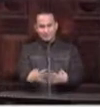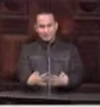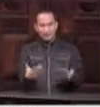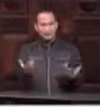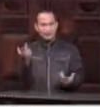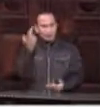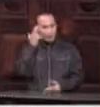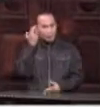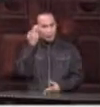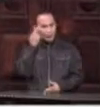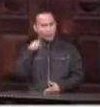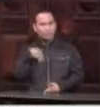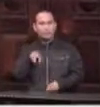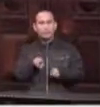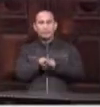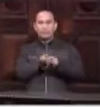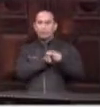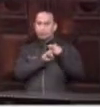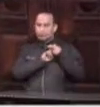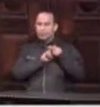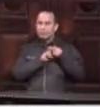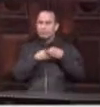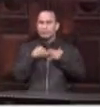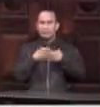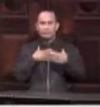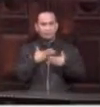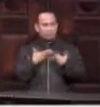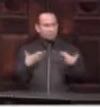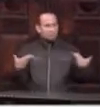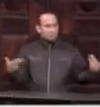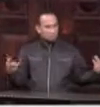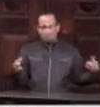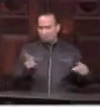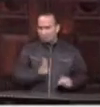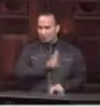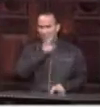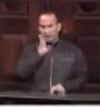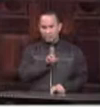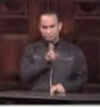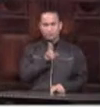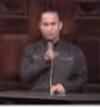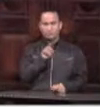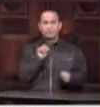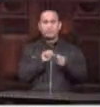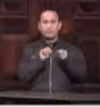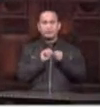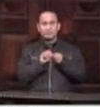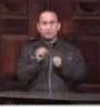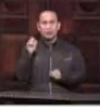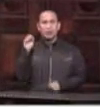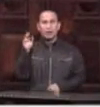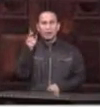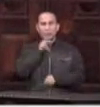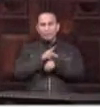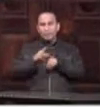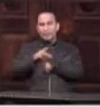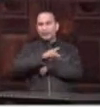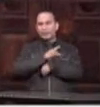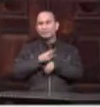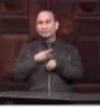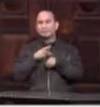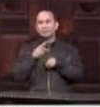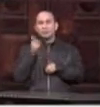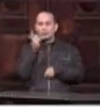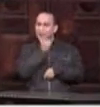pluralidade e respeito entre as diferentes religiões. Para fazer do Brasil realmente um Estado laico, um país onde a gente